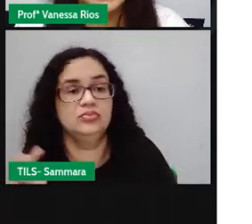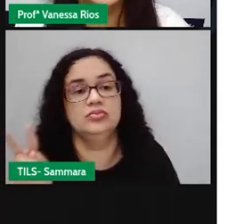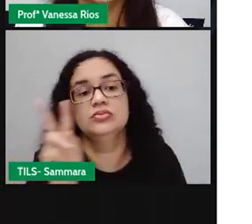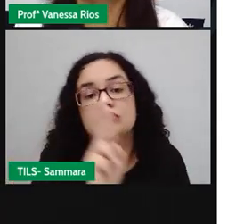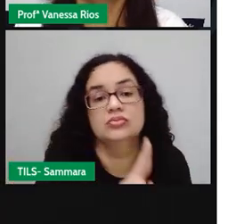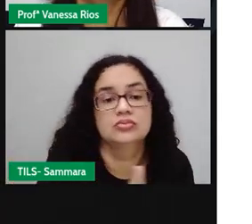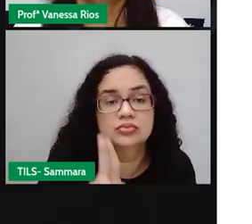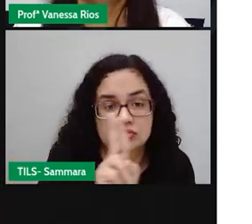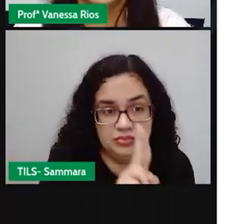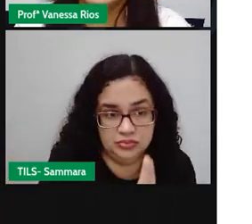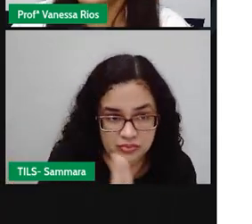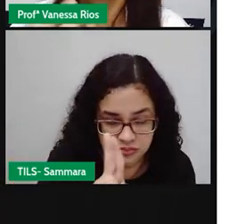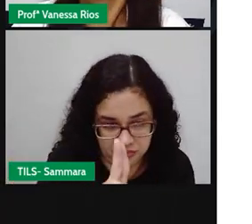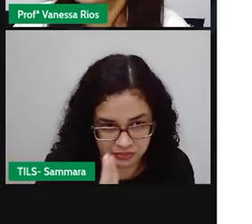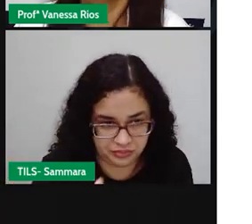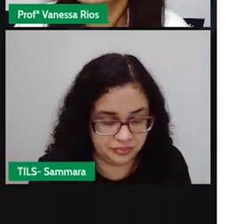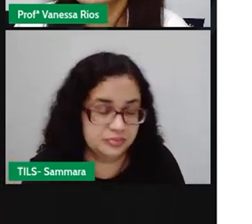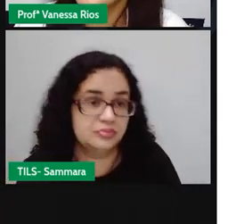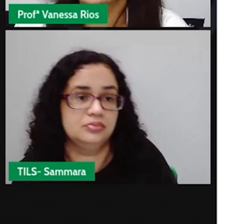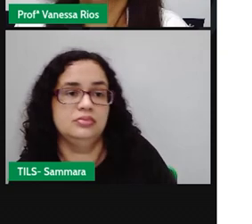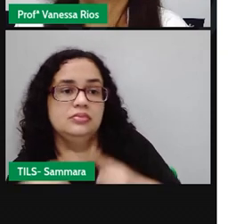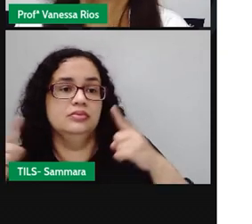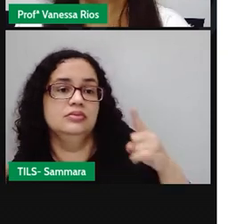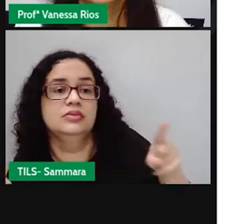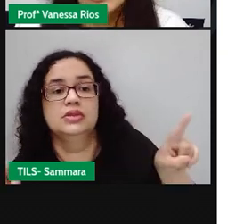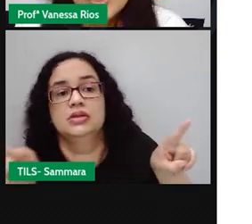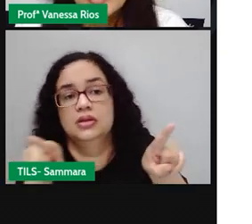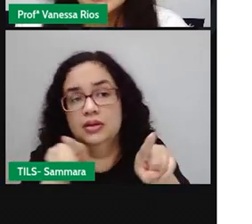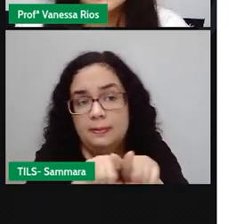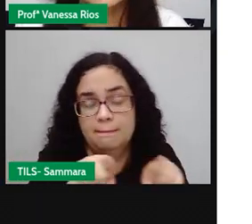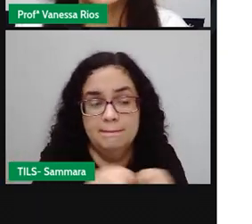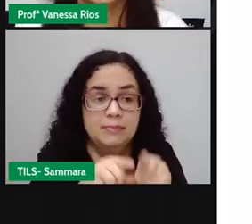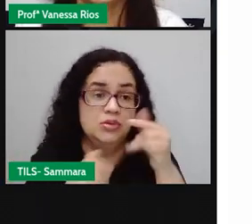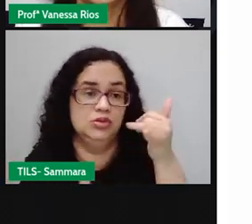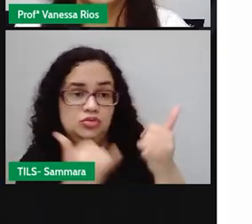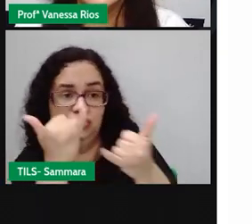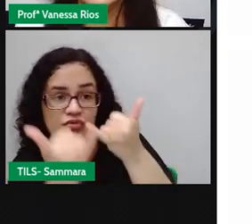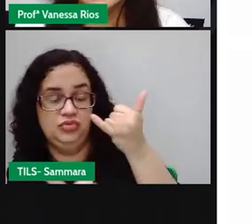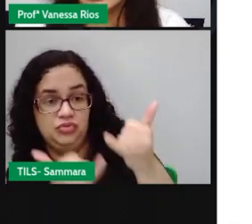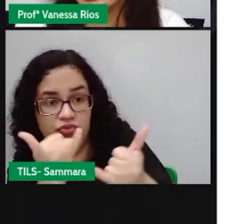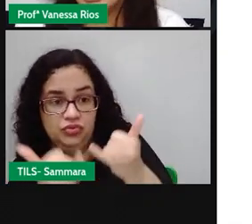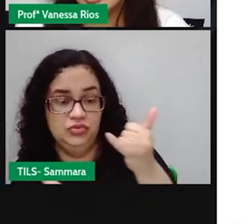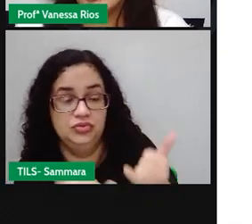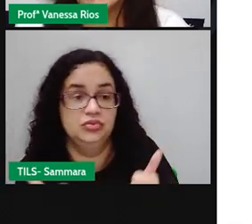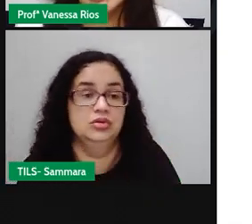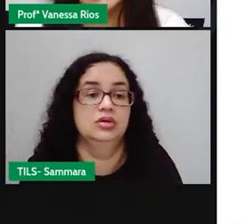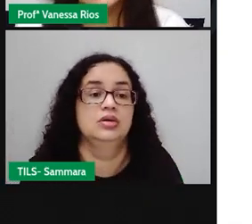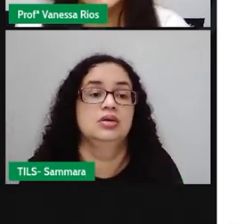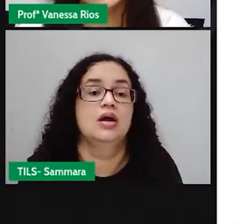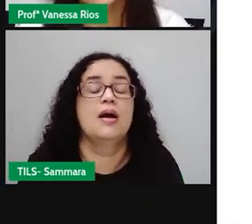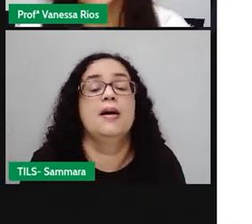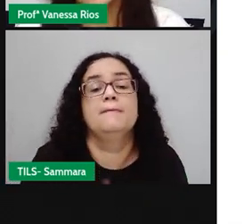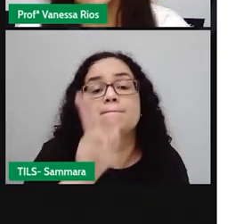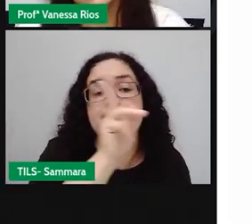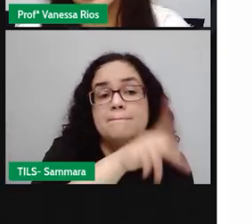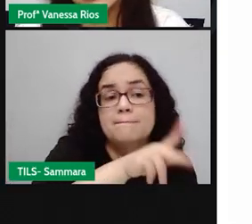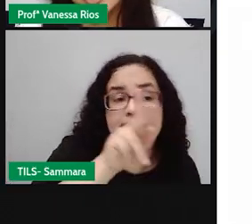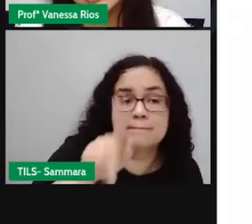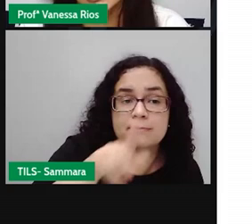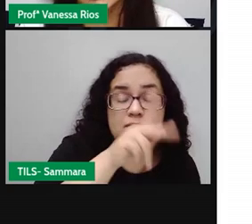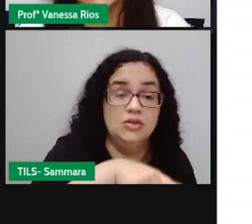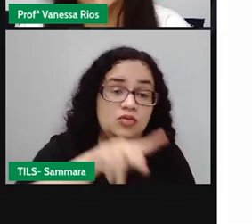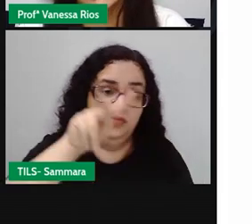utilizado plástico. Mas isso também se enquadra nos brinquedos. E essa caixinha que a Pro tá aí é a caixinha